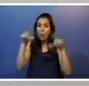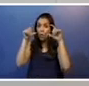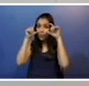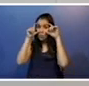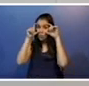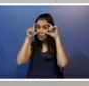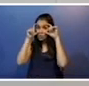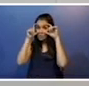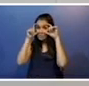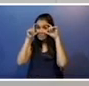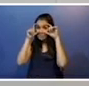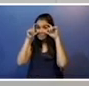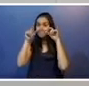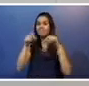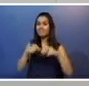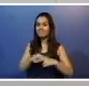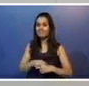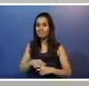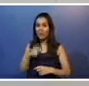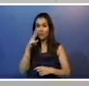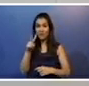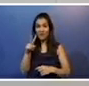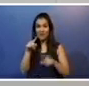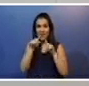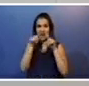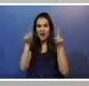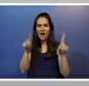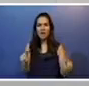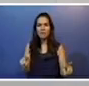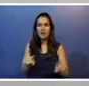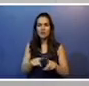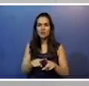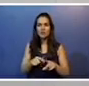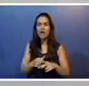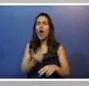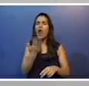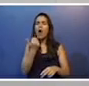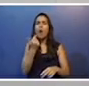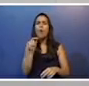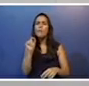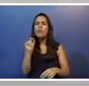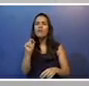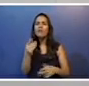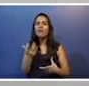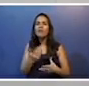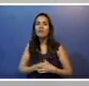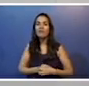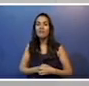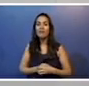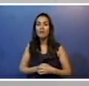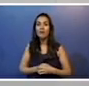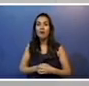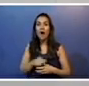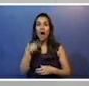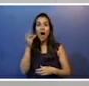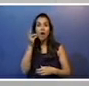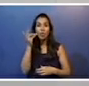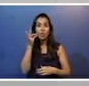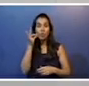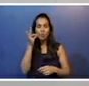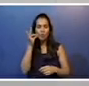página 232. Observe aí a imagem no material de vocês. A coruja é predadora de